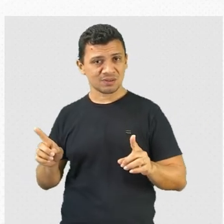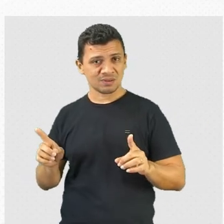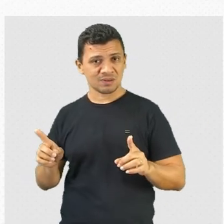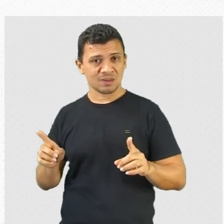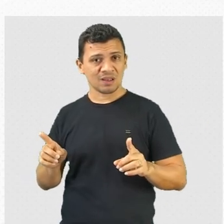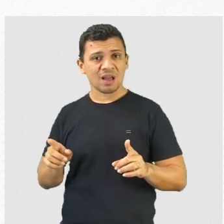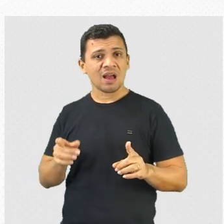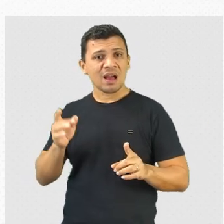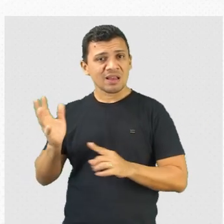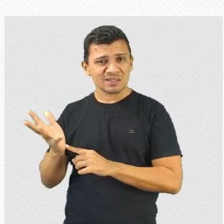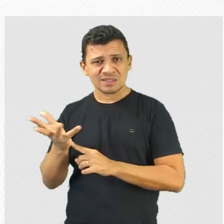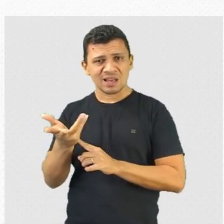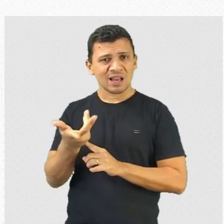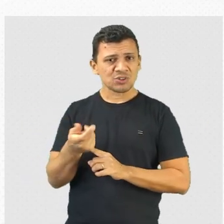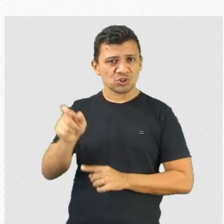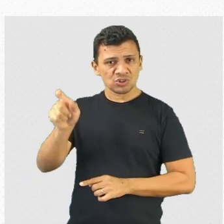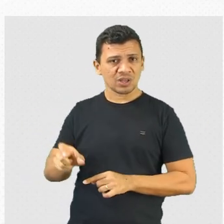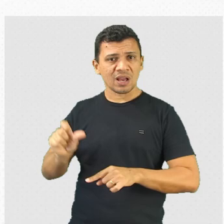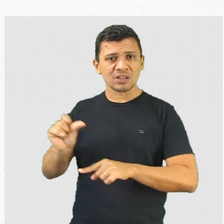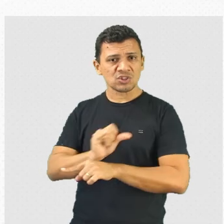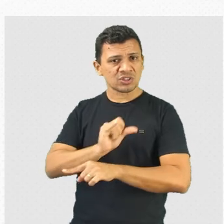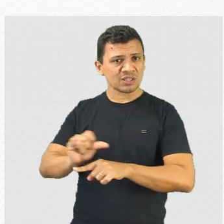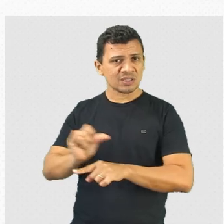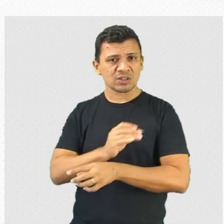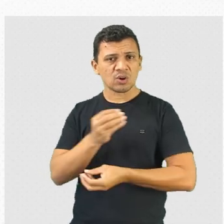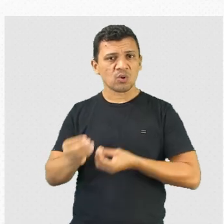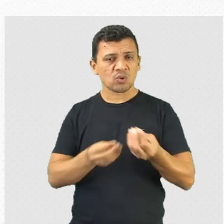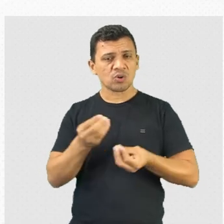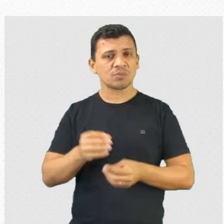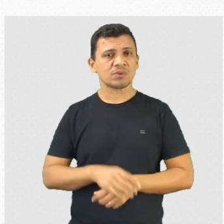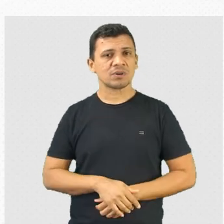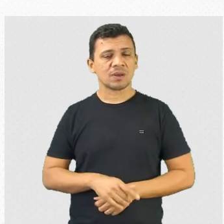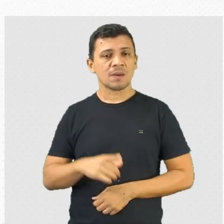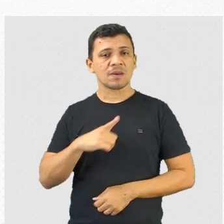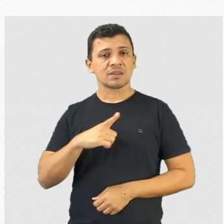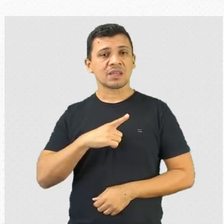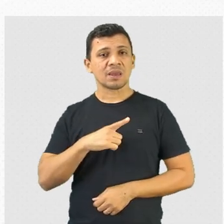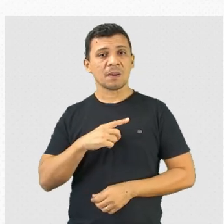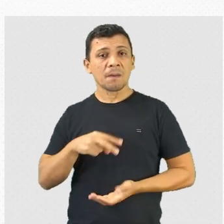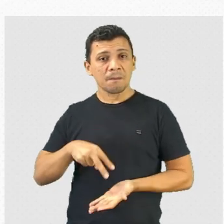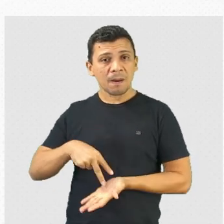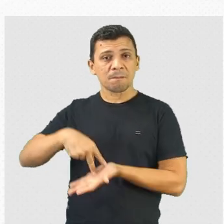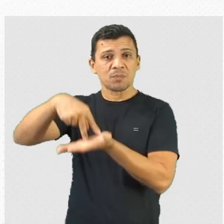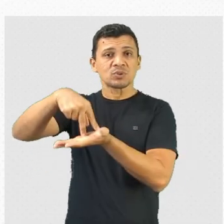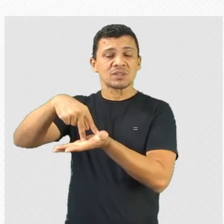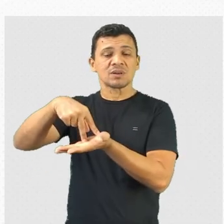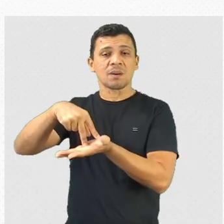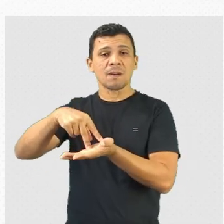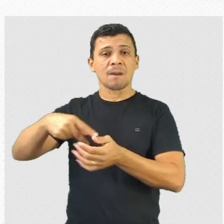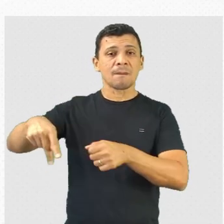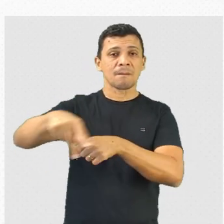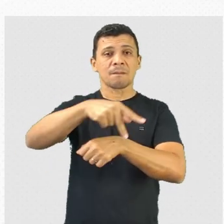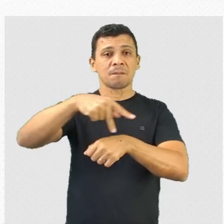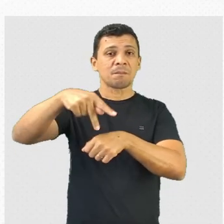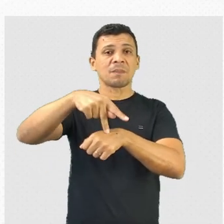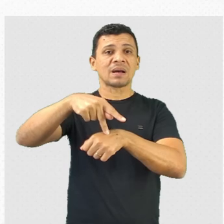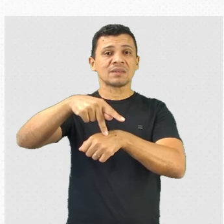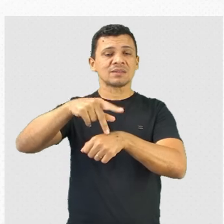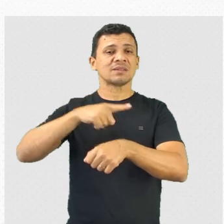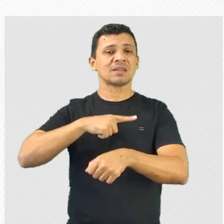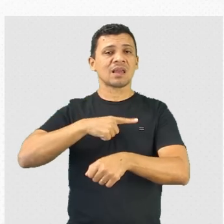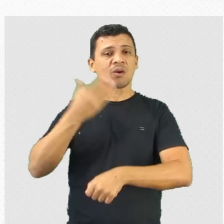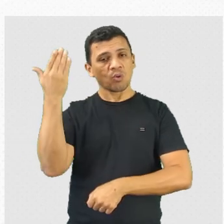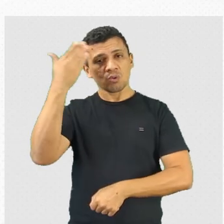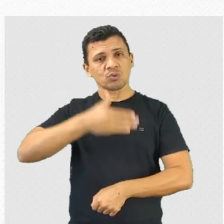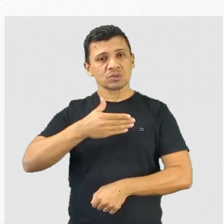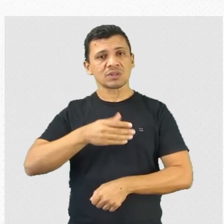esses artistas, eles utilizam da estratégia de marcar uma posição em países que são consagrados no